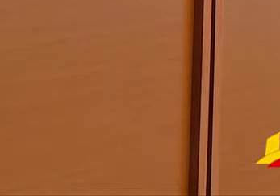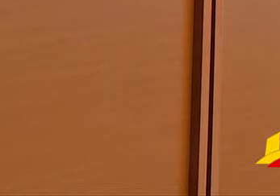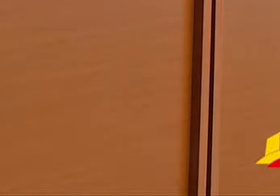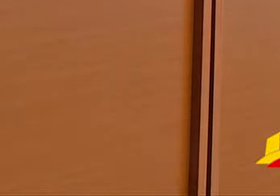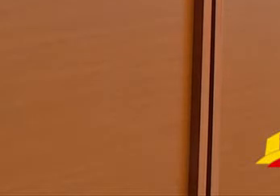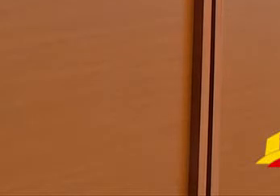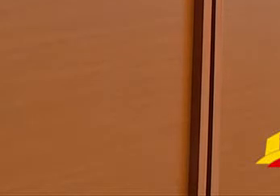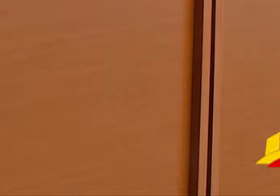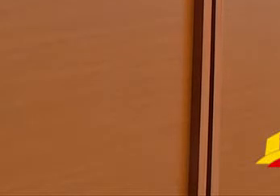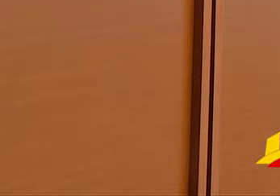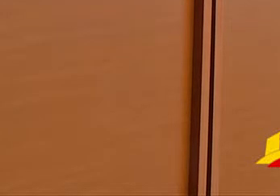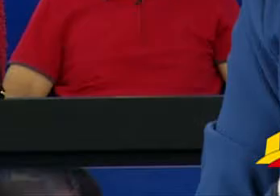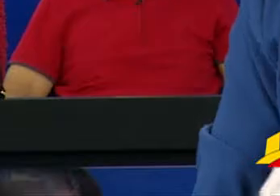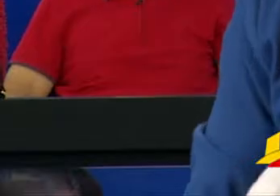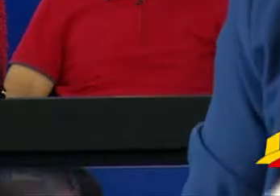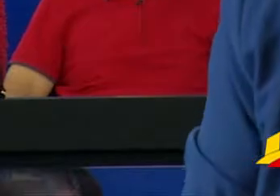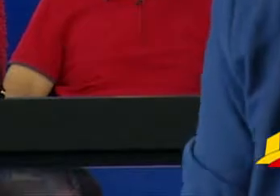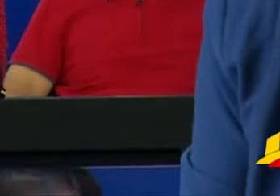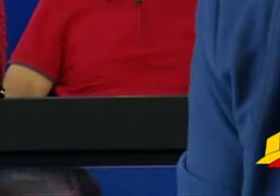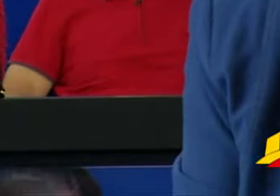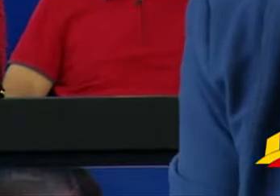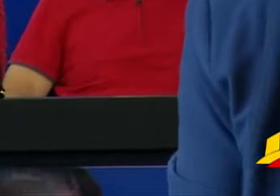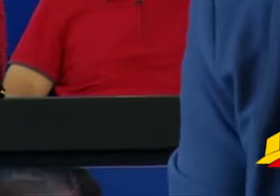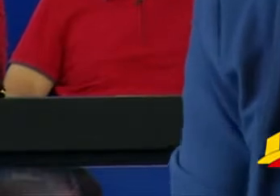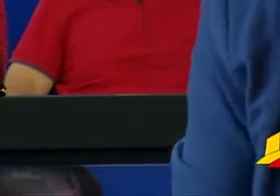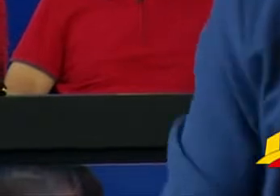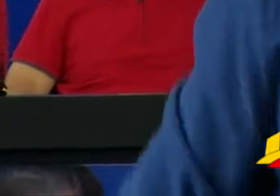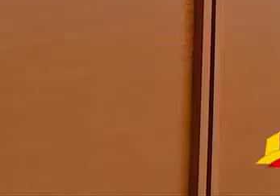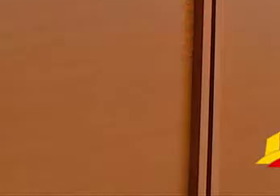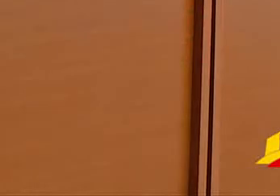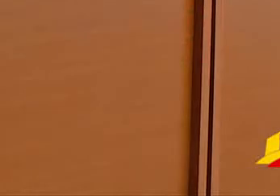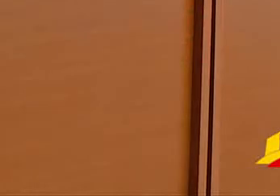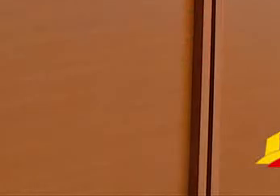é isso Vereador Donizete que era parte